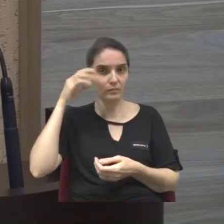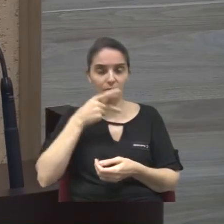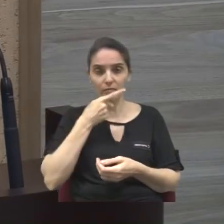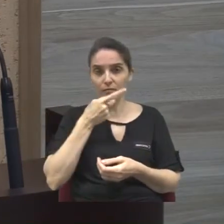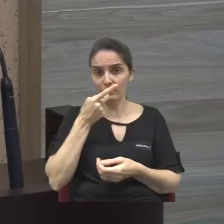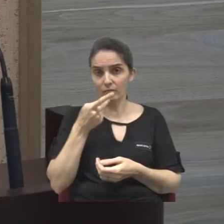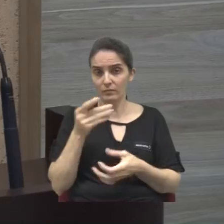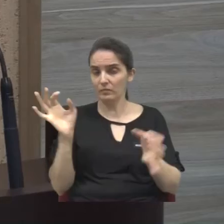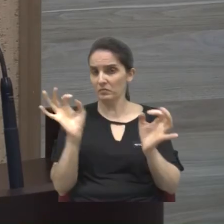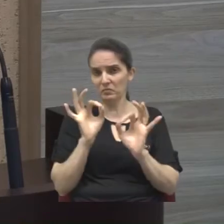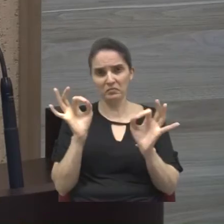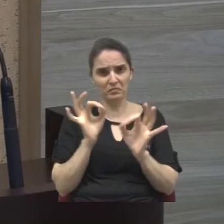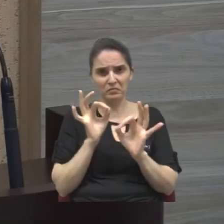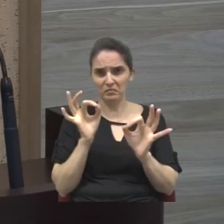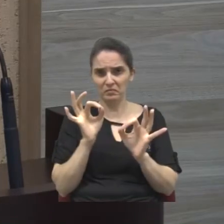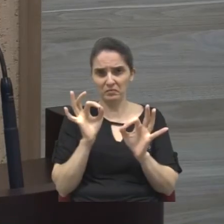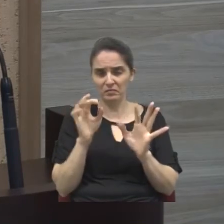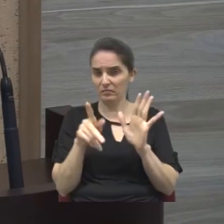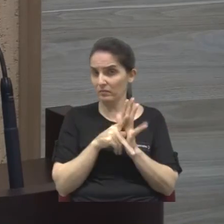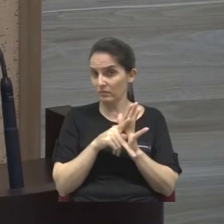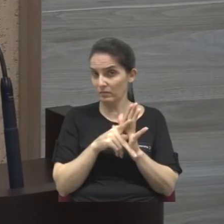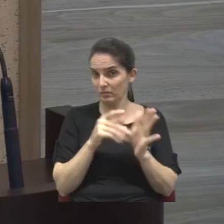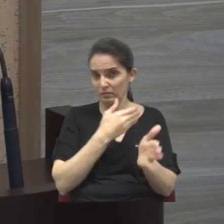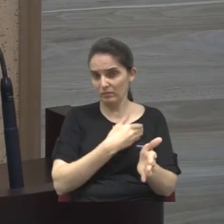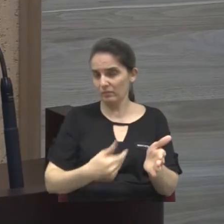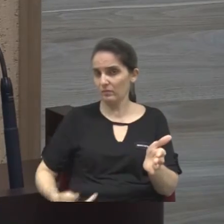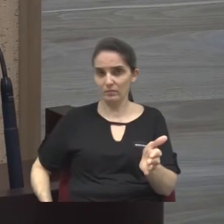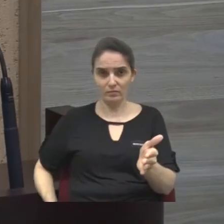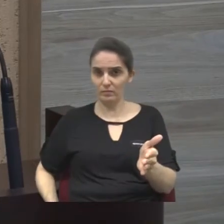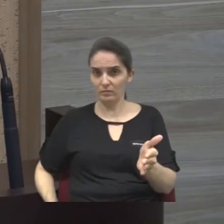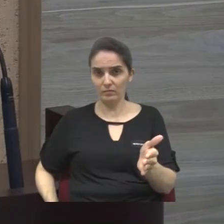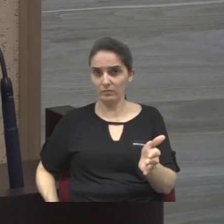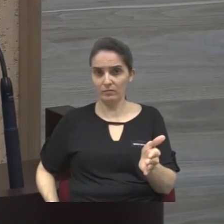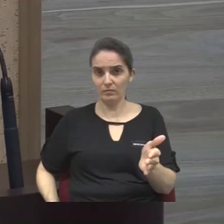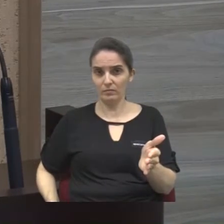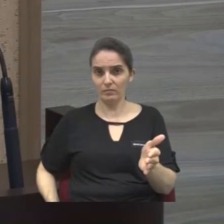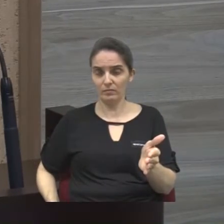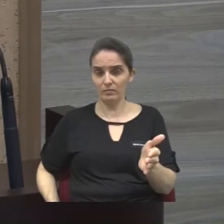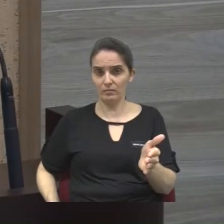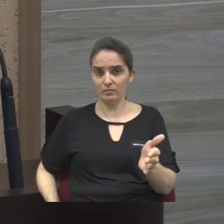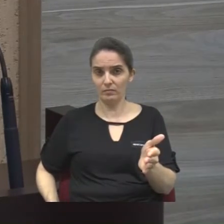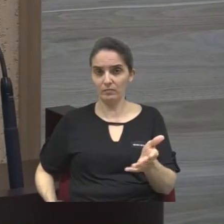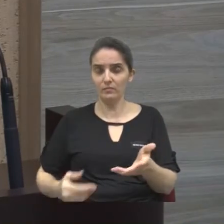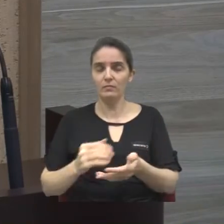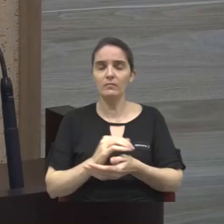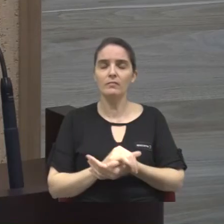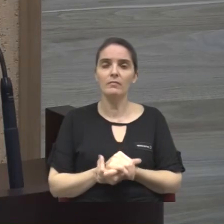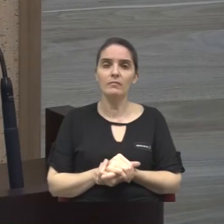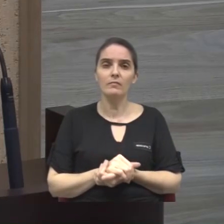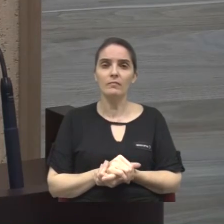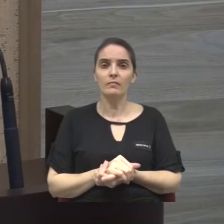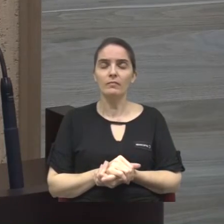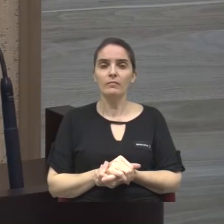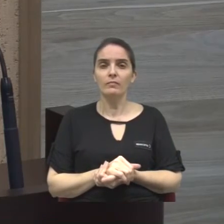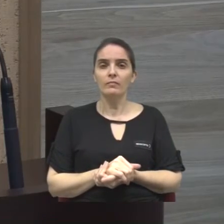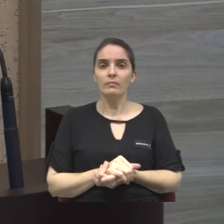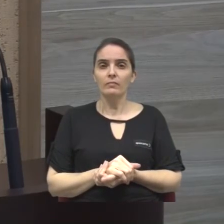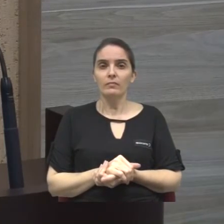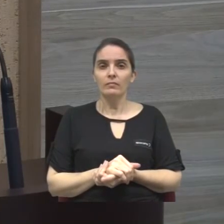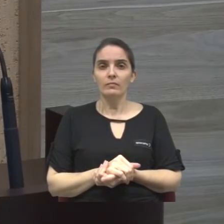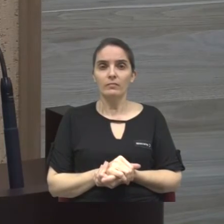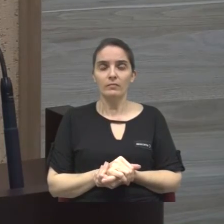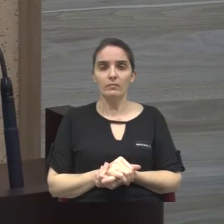ação política por trás desta forma de agir do prefeito Mário Botion.